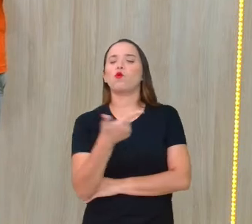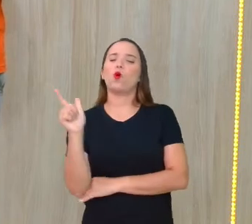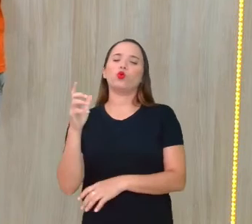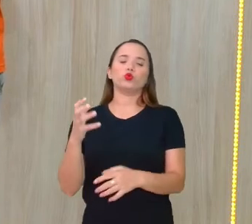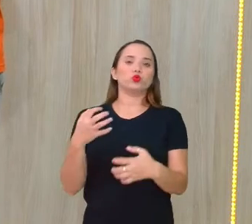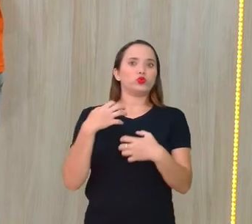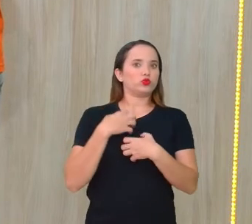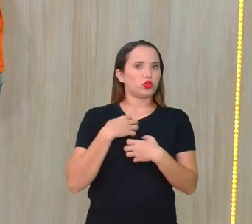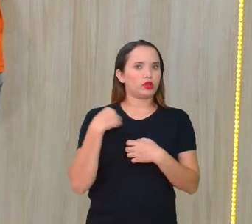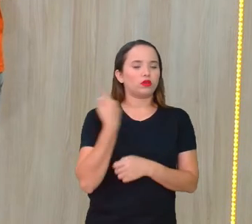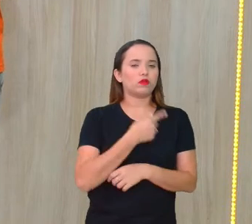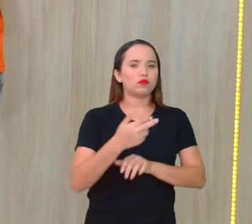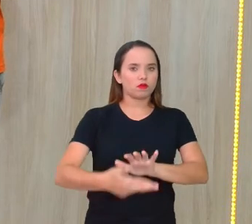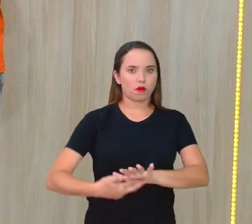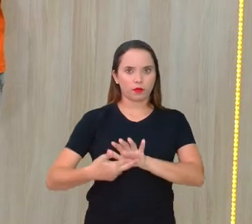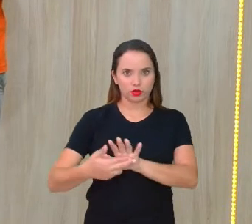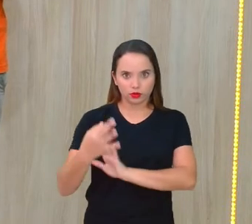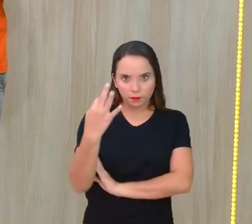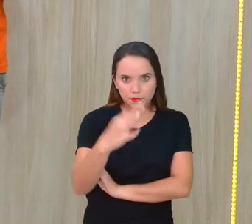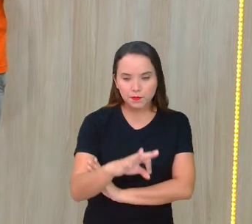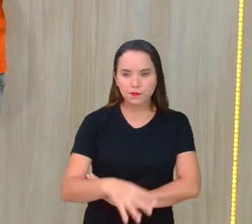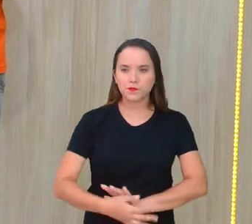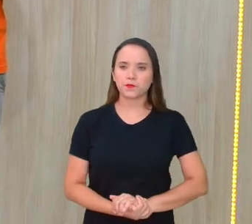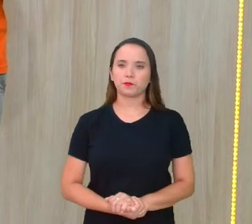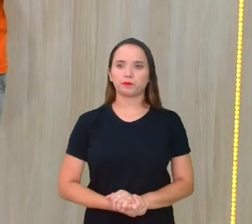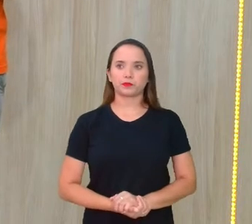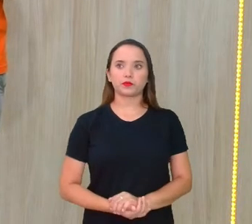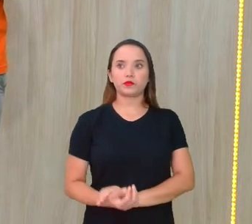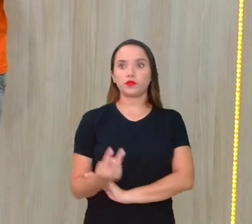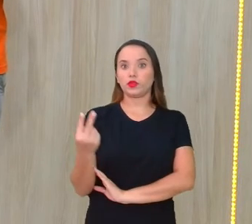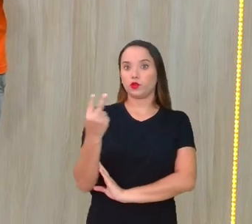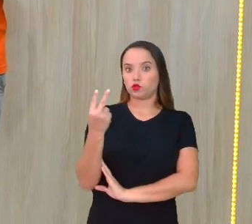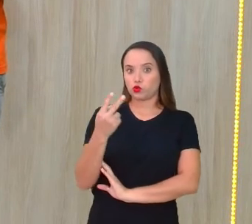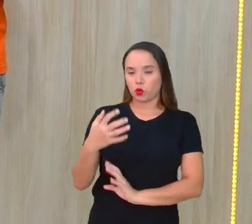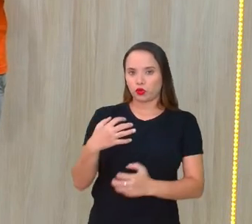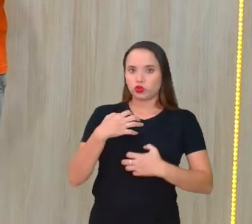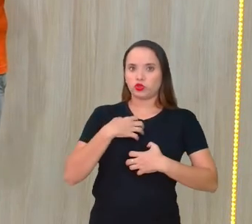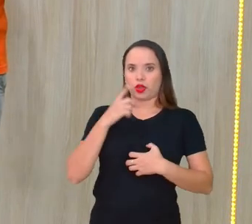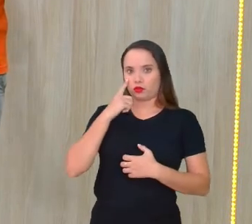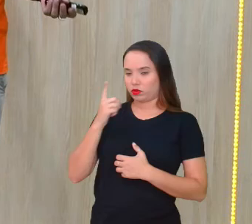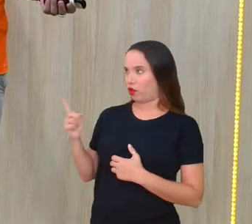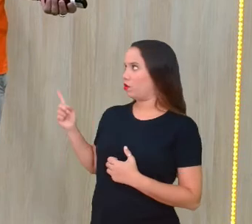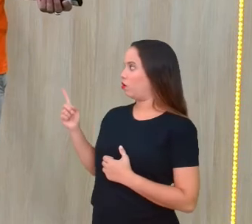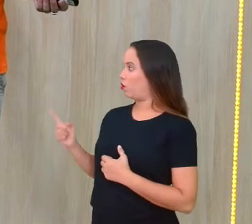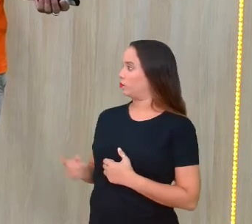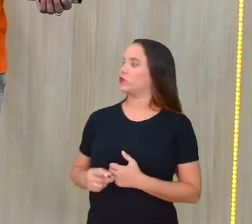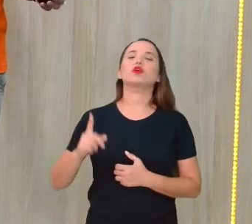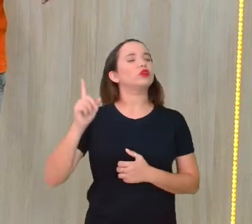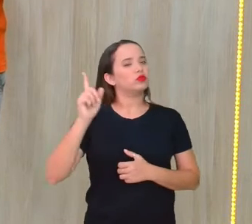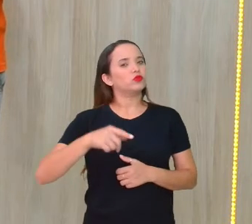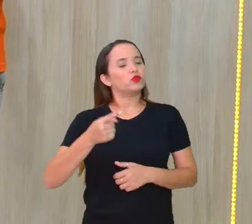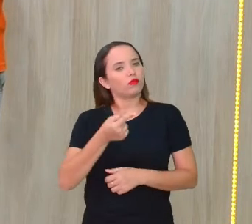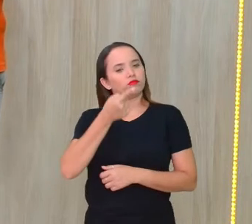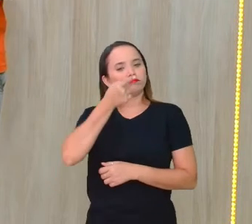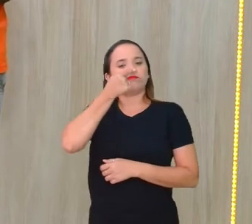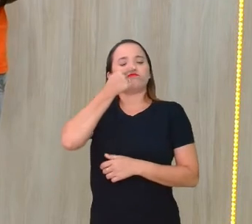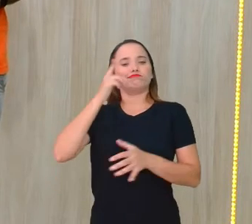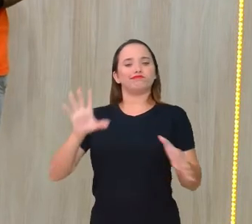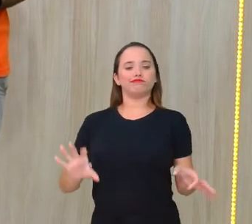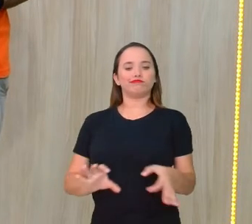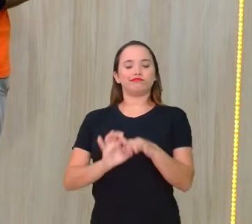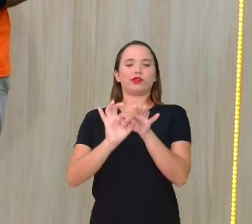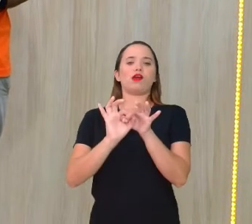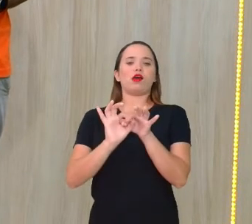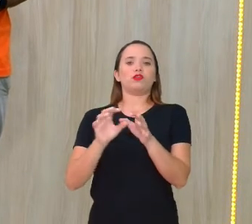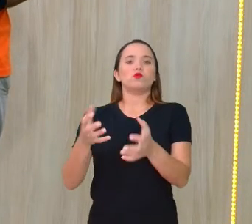maneira da gente representar, tá certo? Essas duas formas aí, elas estão intimamente relacionadas e eu gostaria que esse